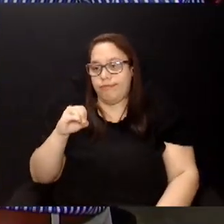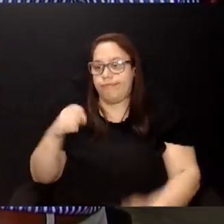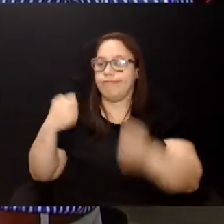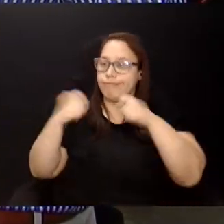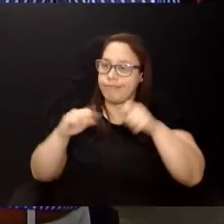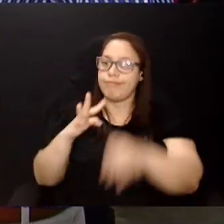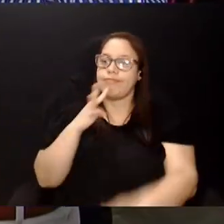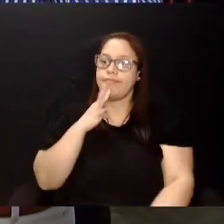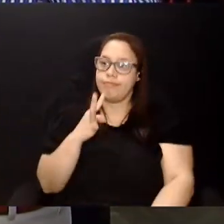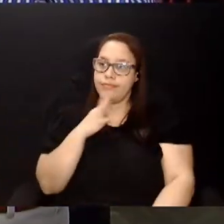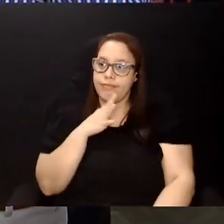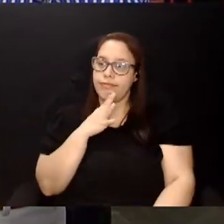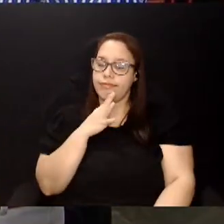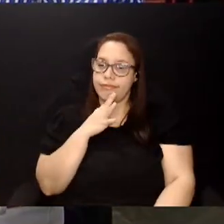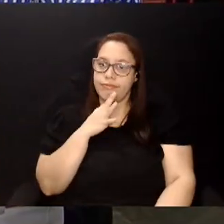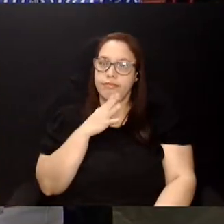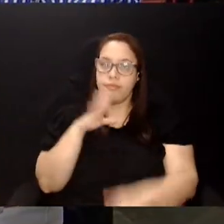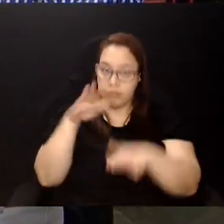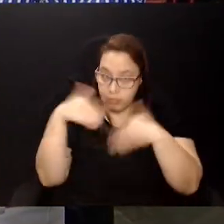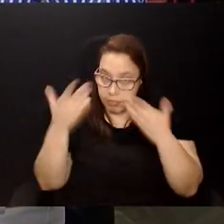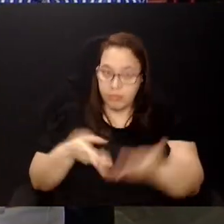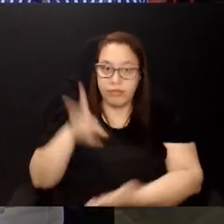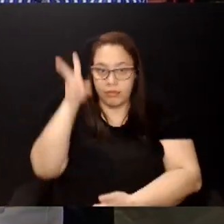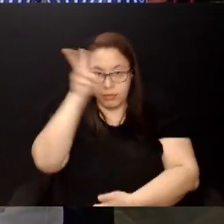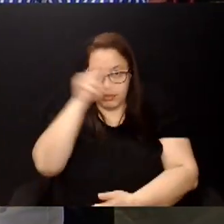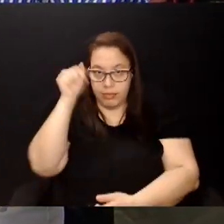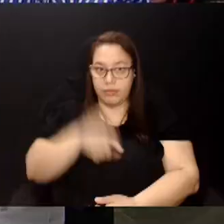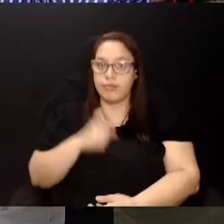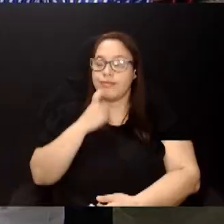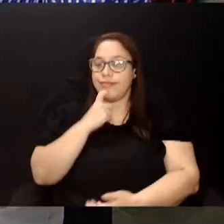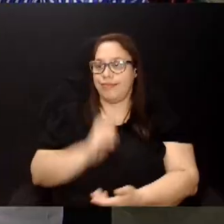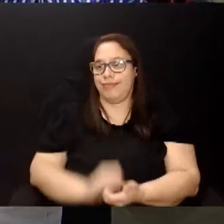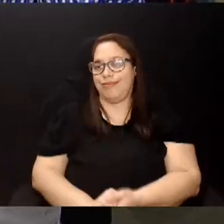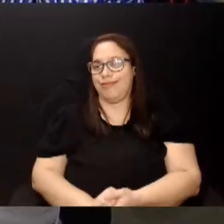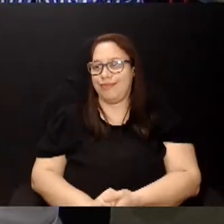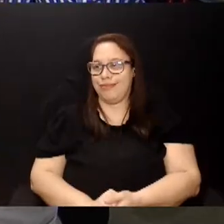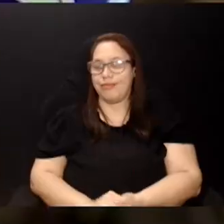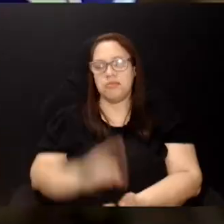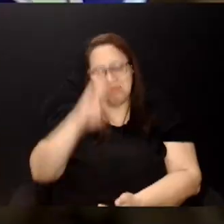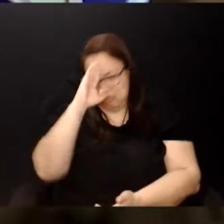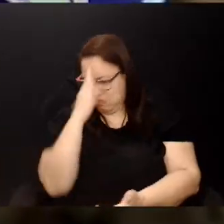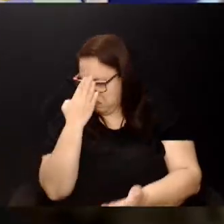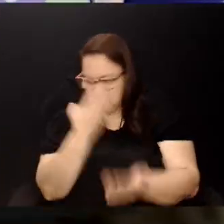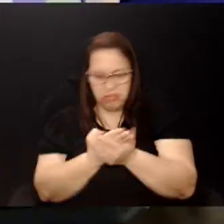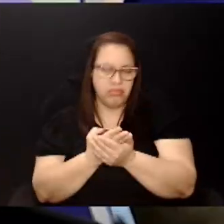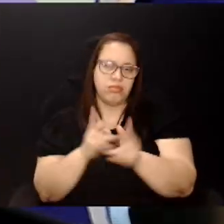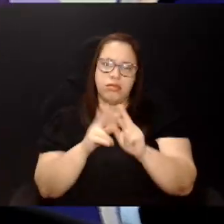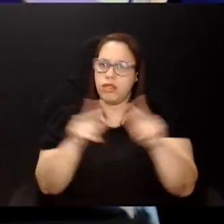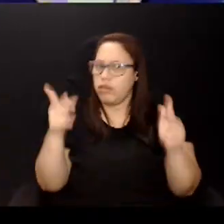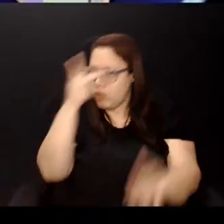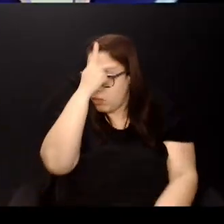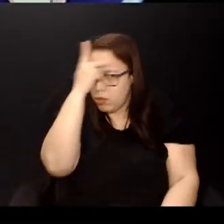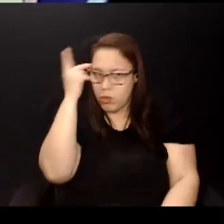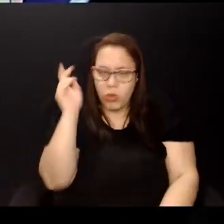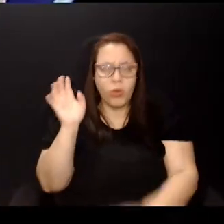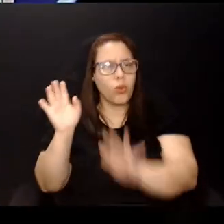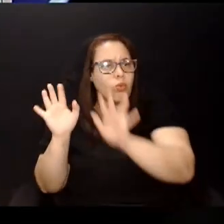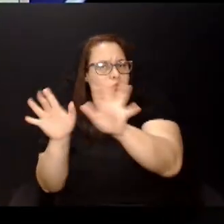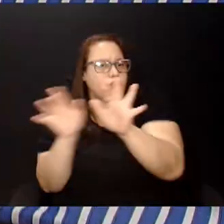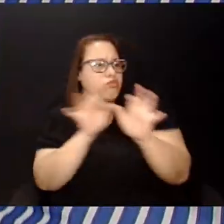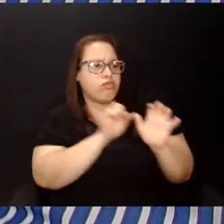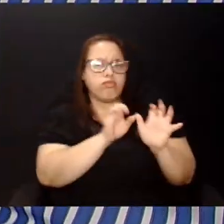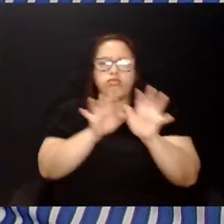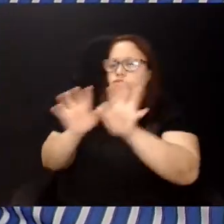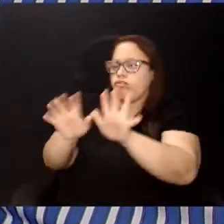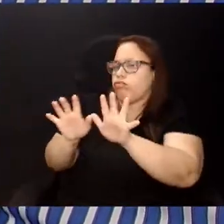e reverenciar essa história aqui em Campinas. Eu tenho certeza que muitas pessoas passam em frente ao Monumento Túmulo do